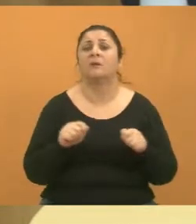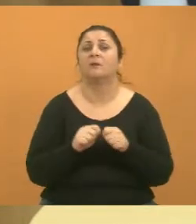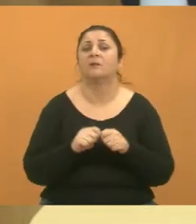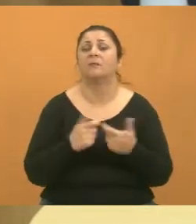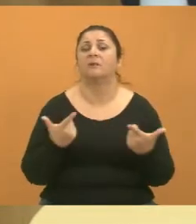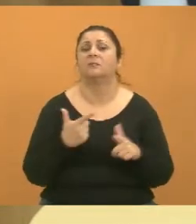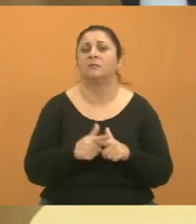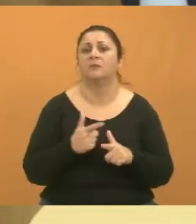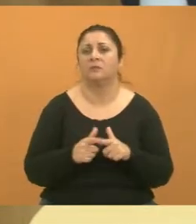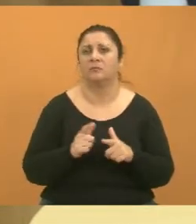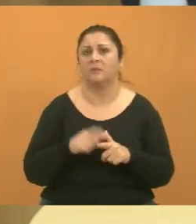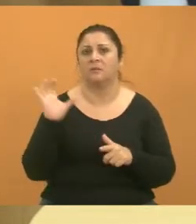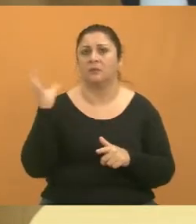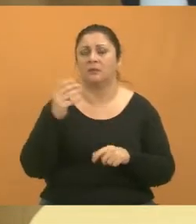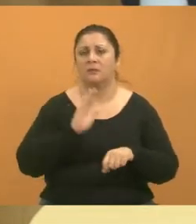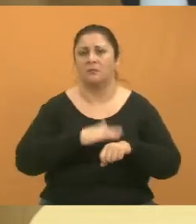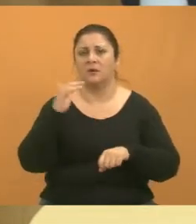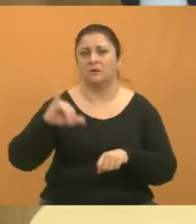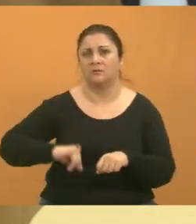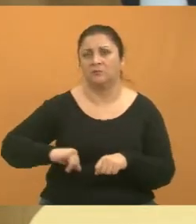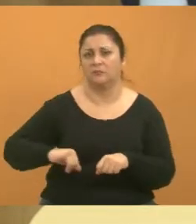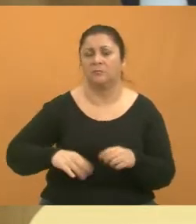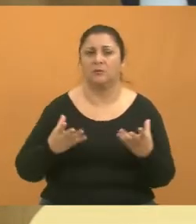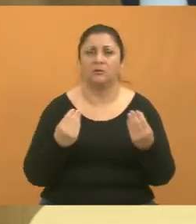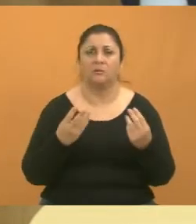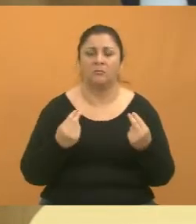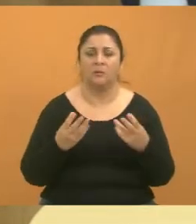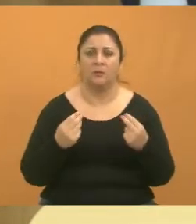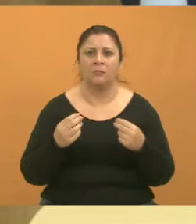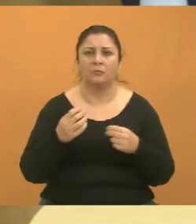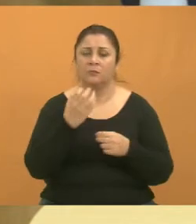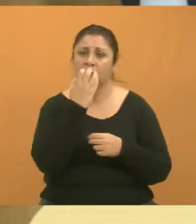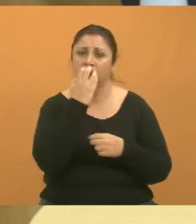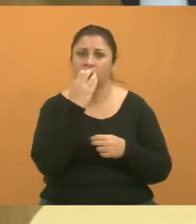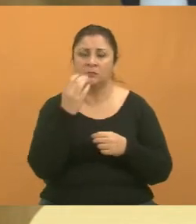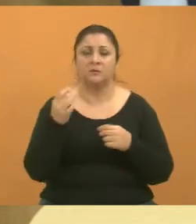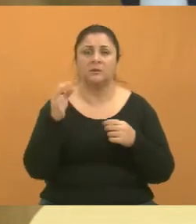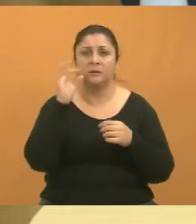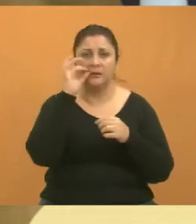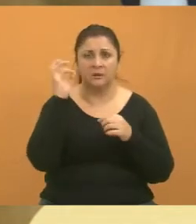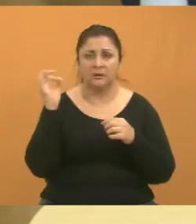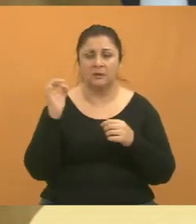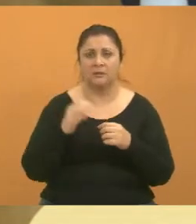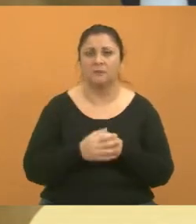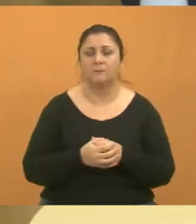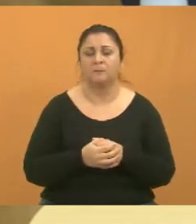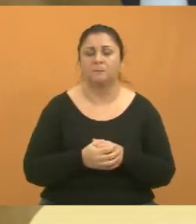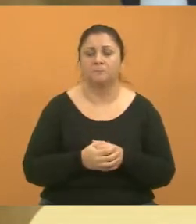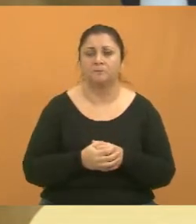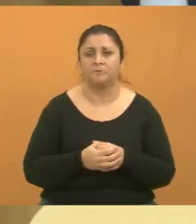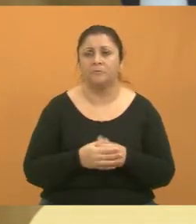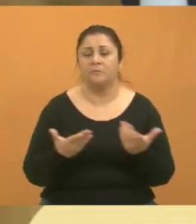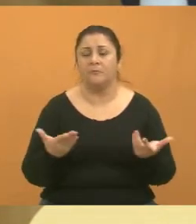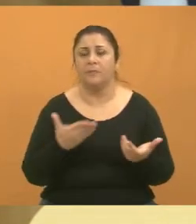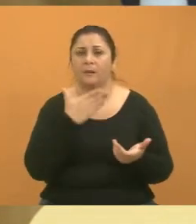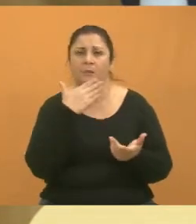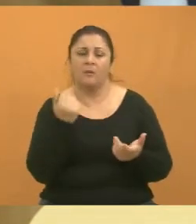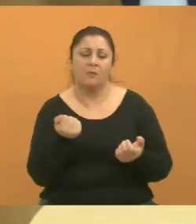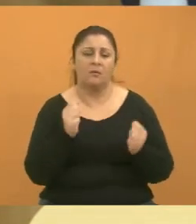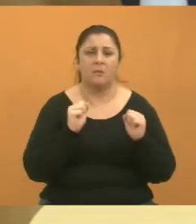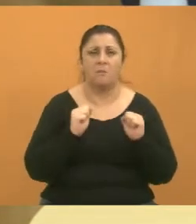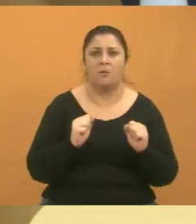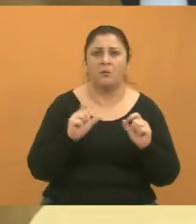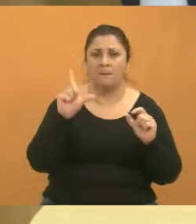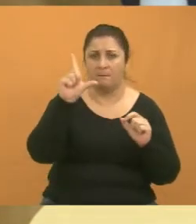que vem causando cada vez mais sofrimento para milhares de cães e gatos no Brasil inteiro? Uma das soluções mais viáveis que poderia amenizar